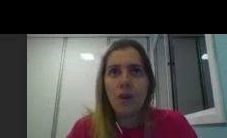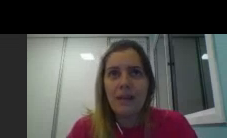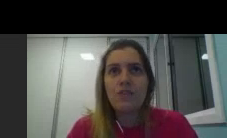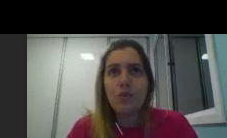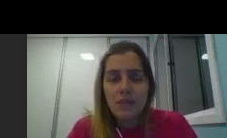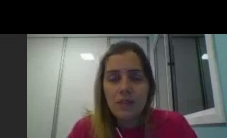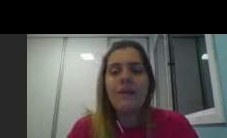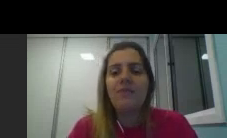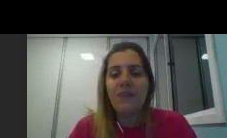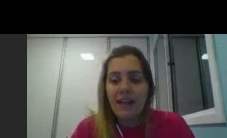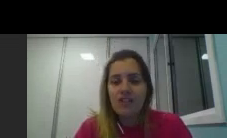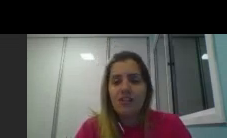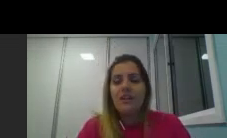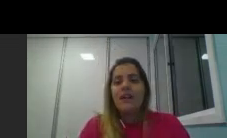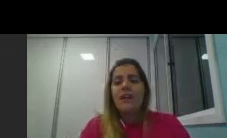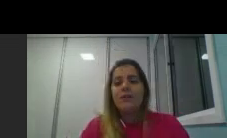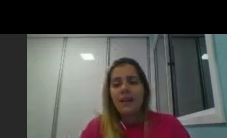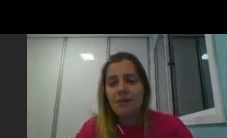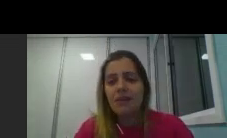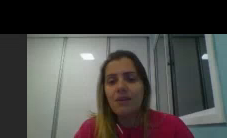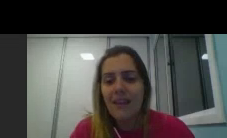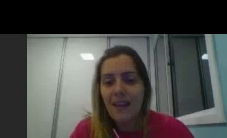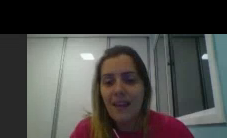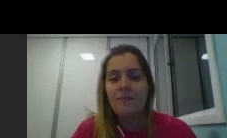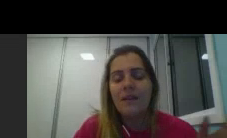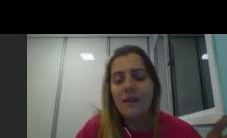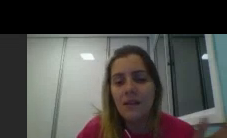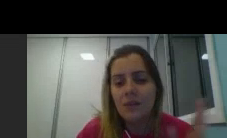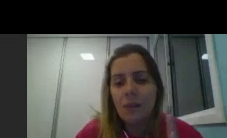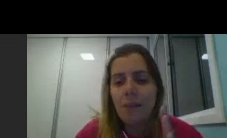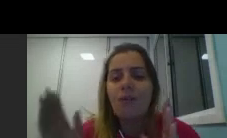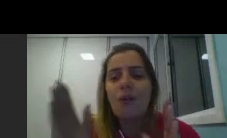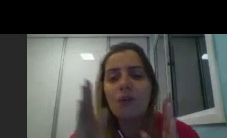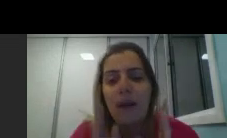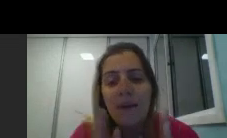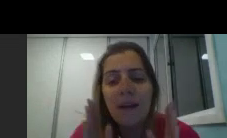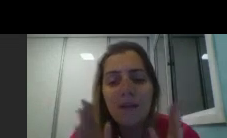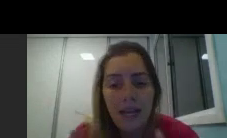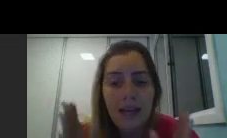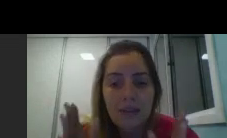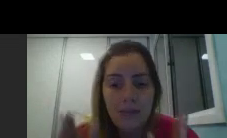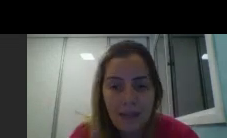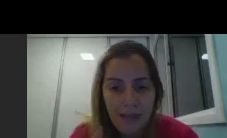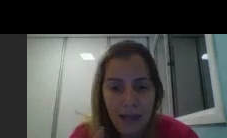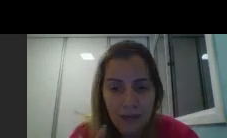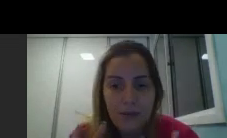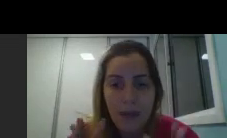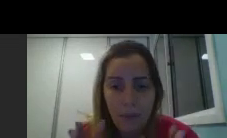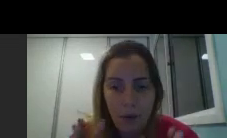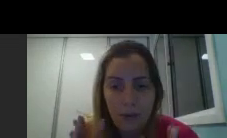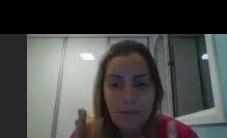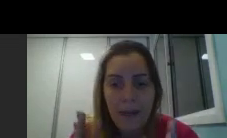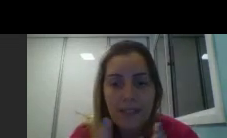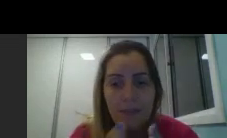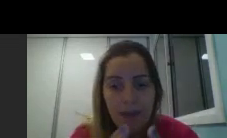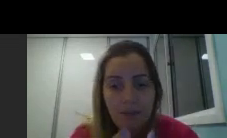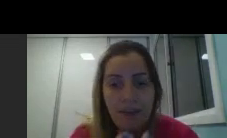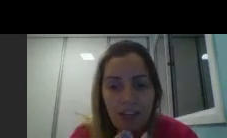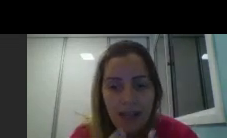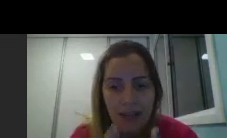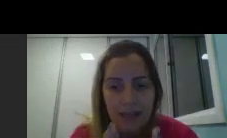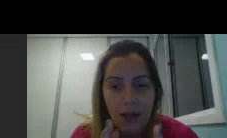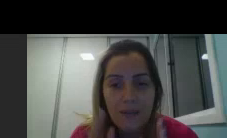que um olho azul se manifeste, eu tenho que ter, tanto do pai como da mãe, os alelos passados, tá bom? Para